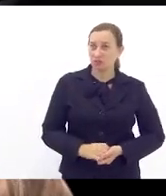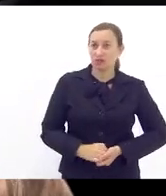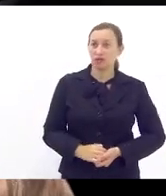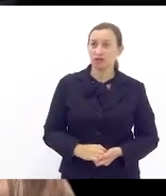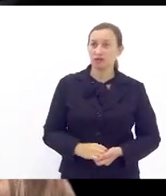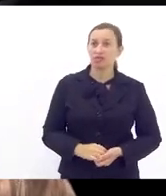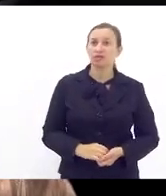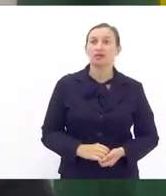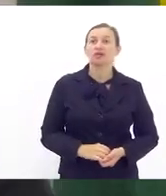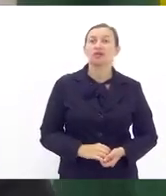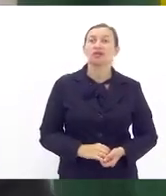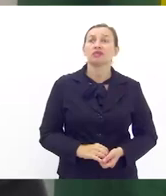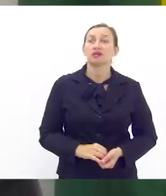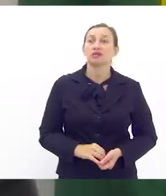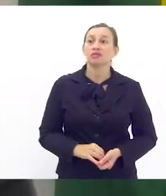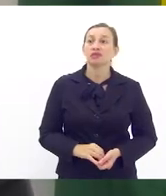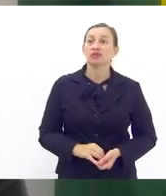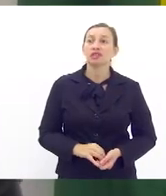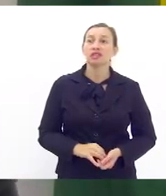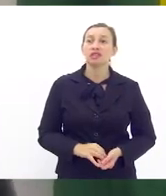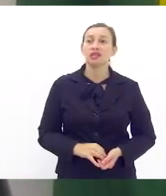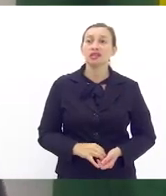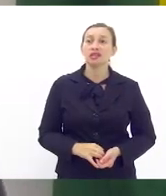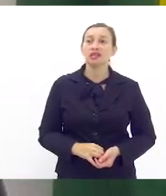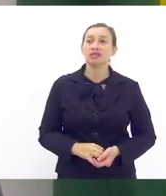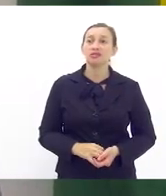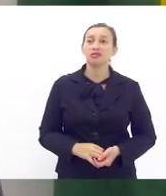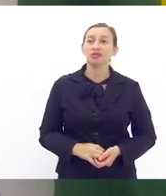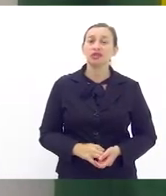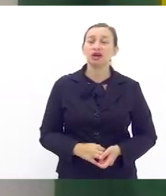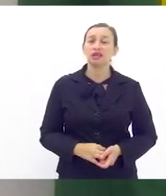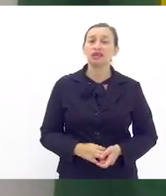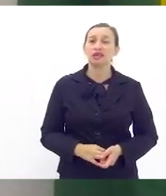para o responsável da Light